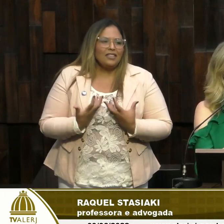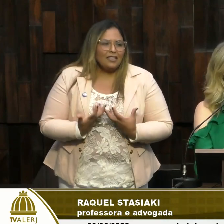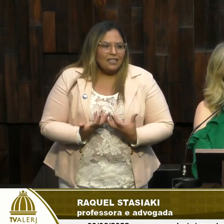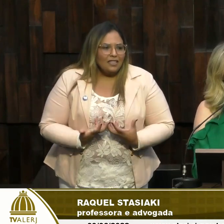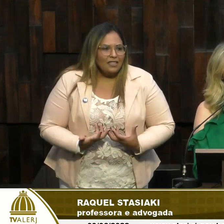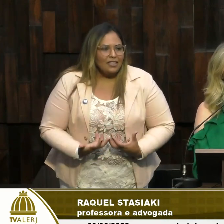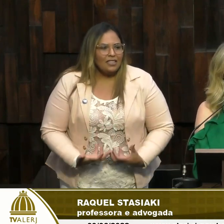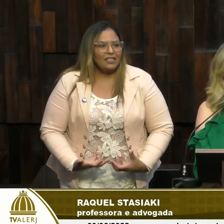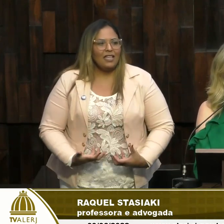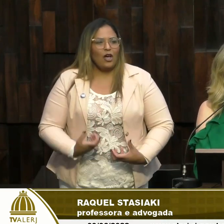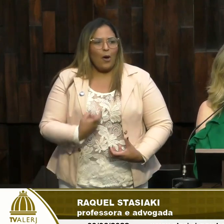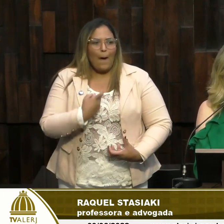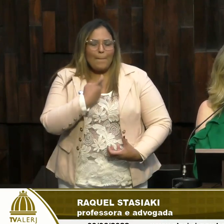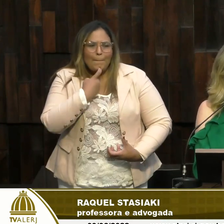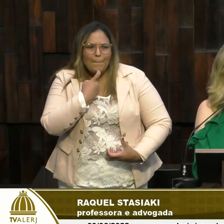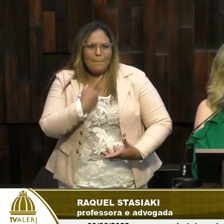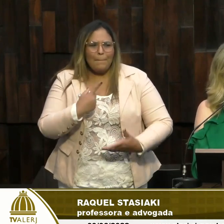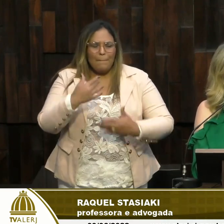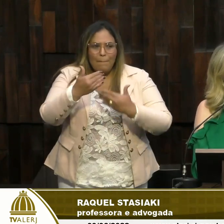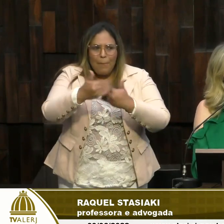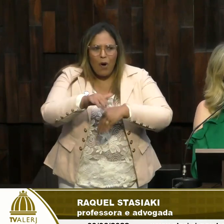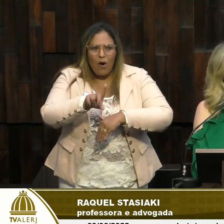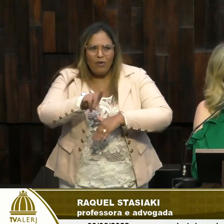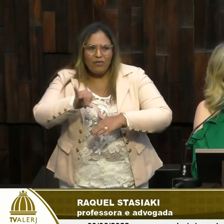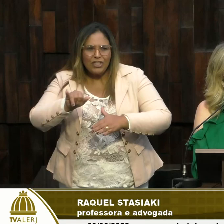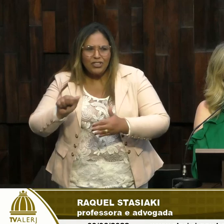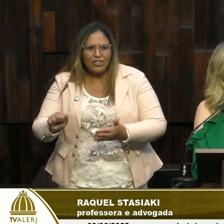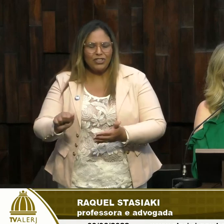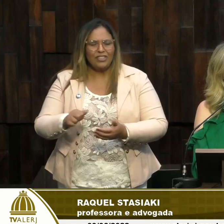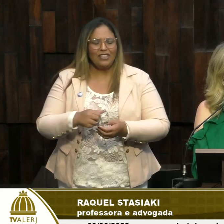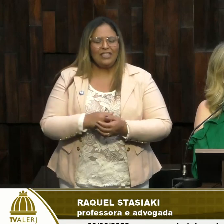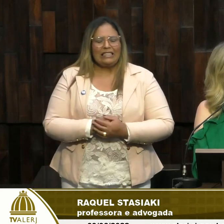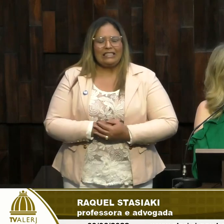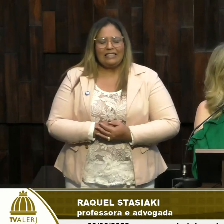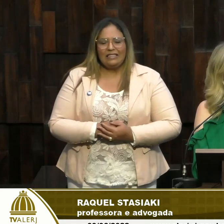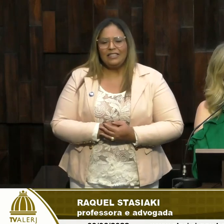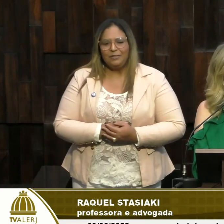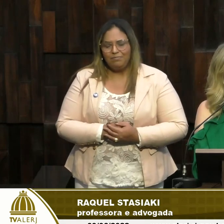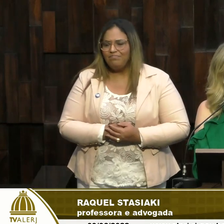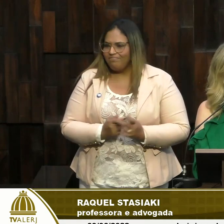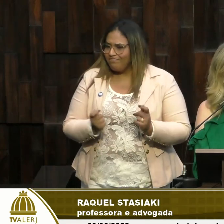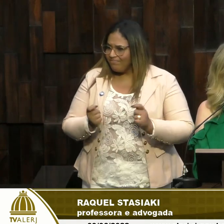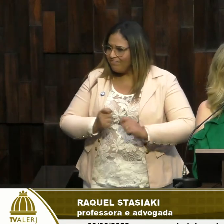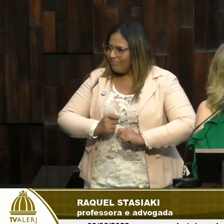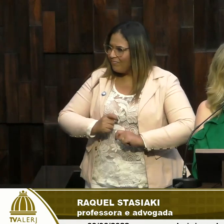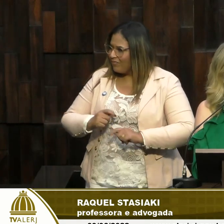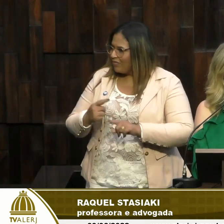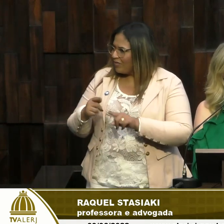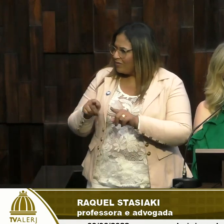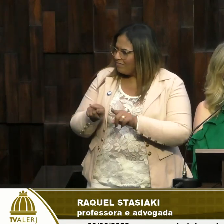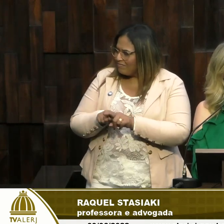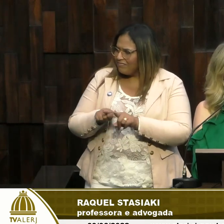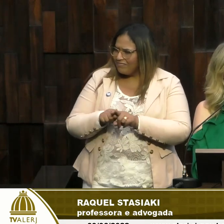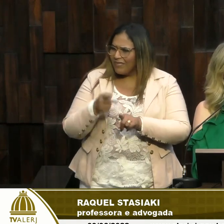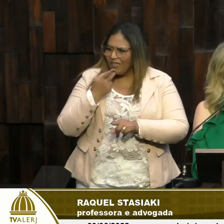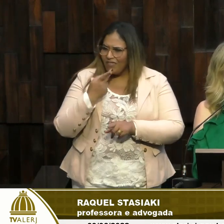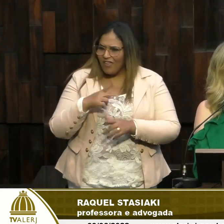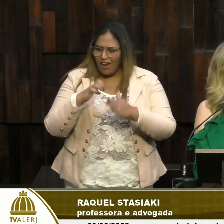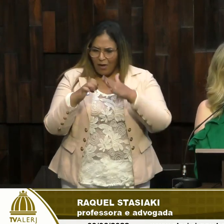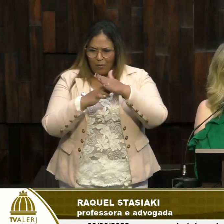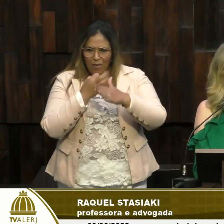principalmente quando se aproxima a data da prova, né? Então, posso falar também como empreendedora de concurso